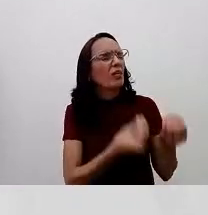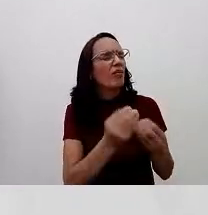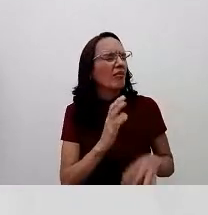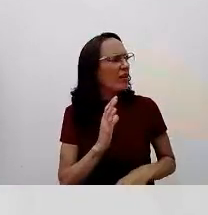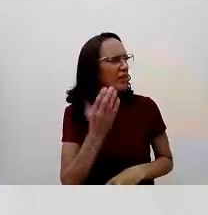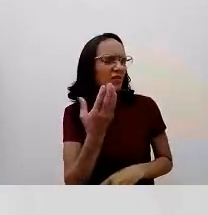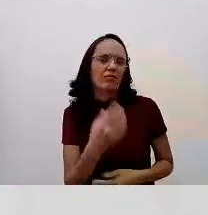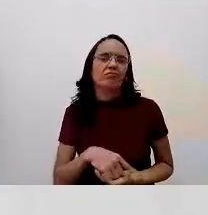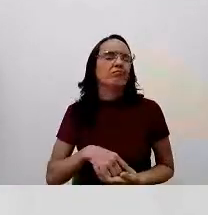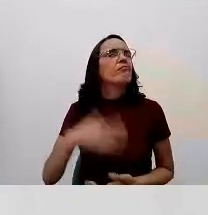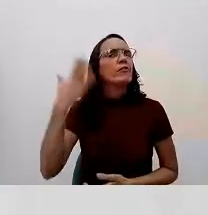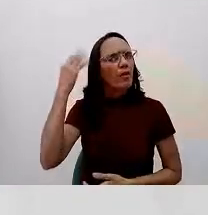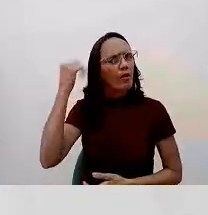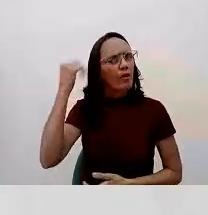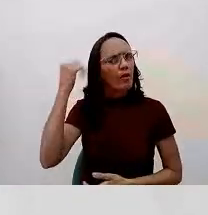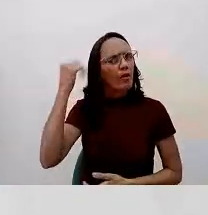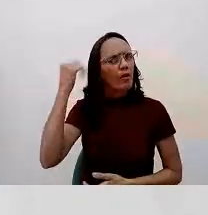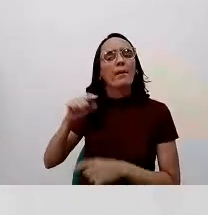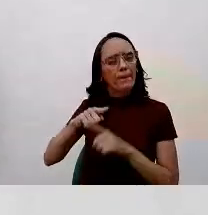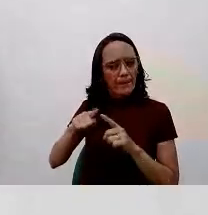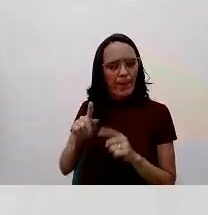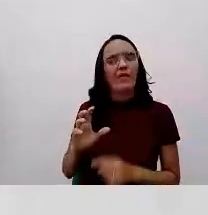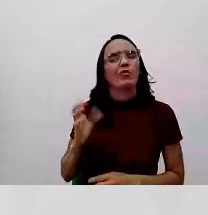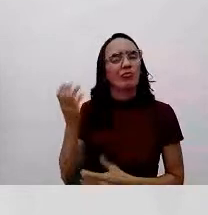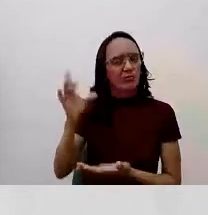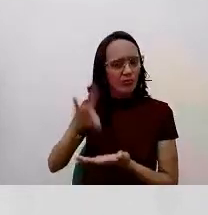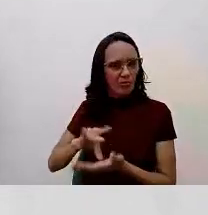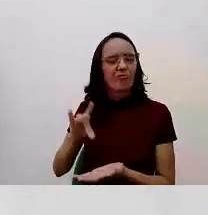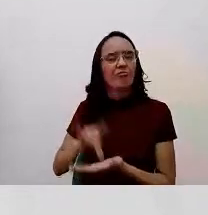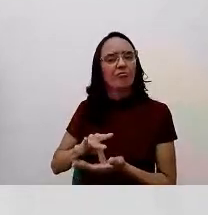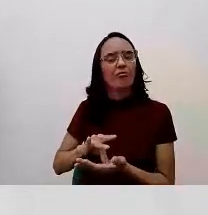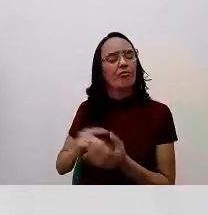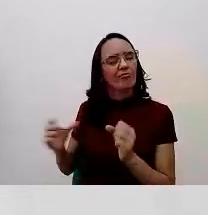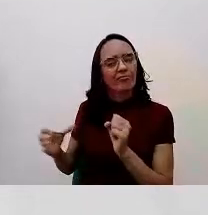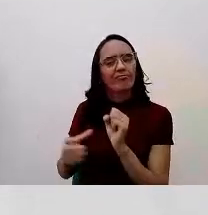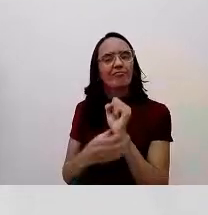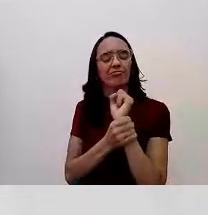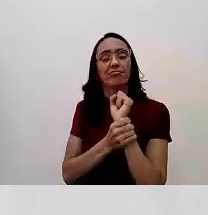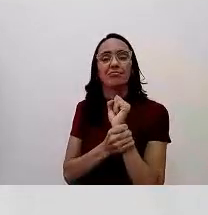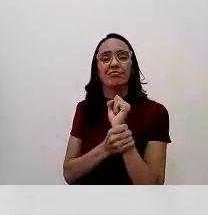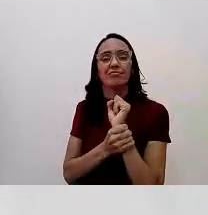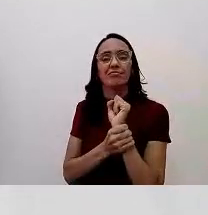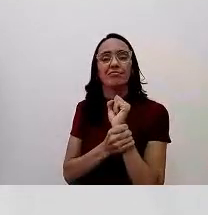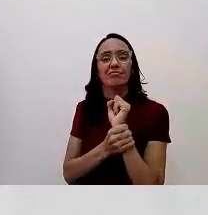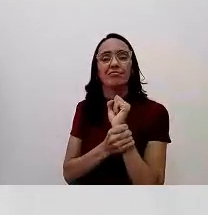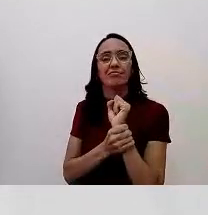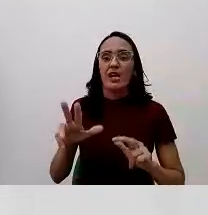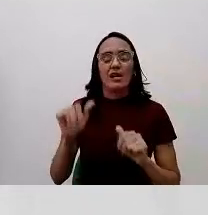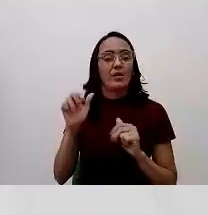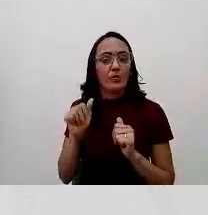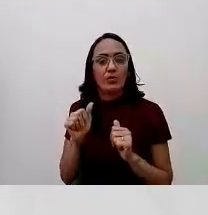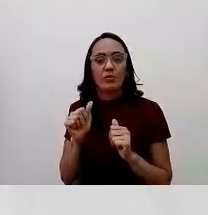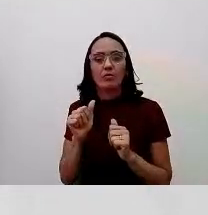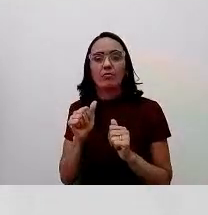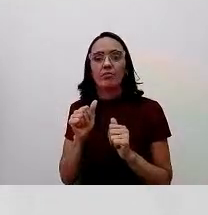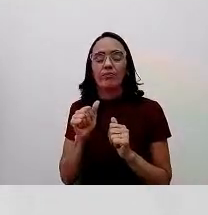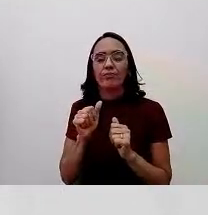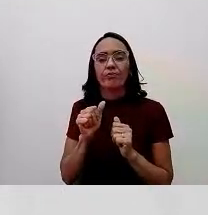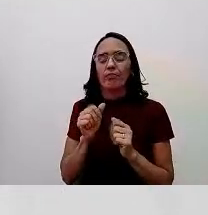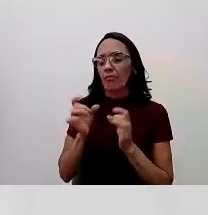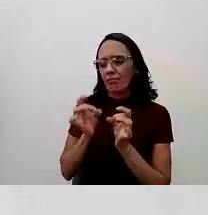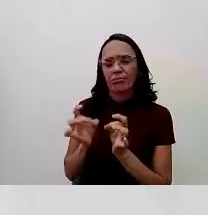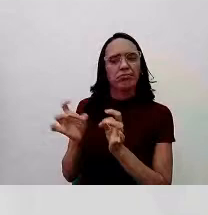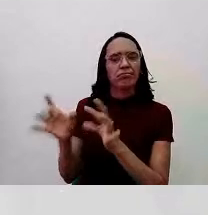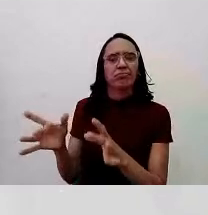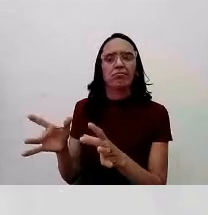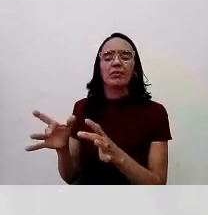sim. Então, a professora Suzenilde, desde o começo, acreditou, ela nunca, né, se recusou, também não viu dificuldades, né, de